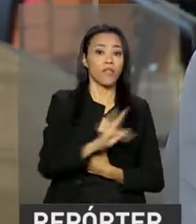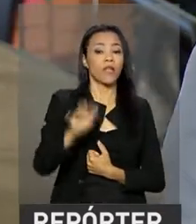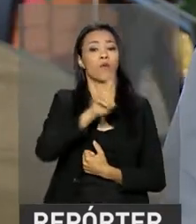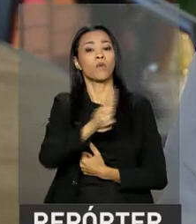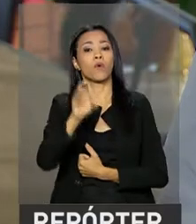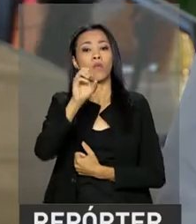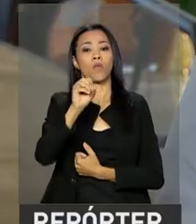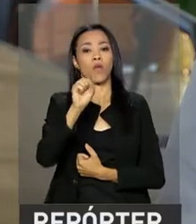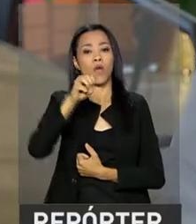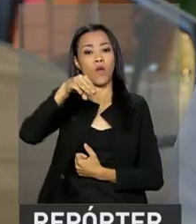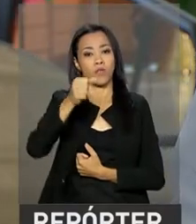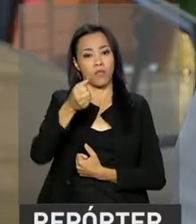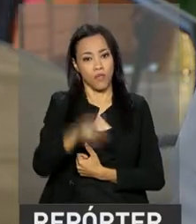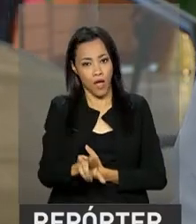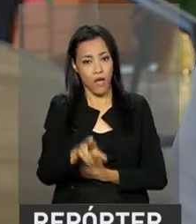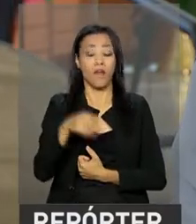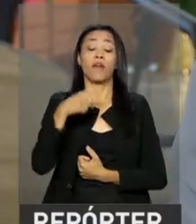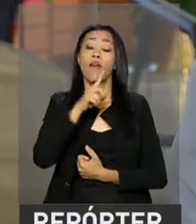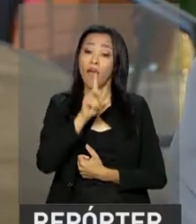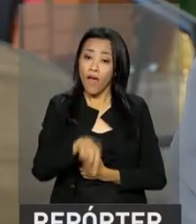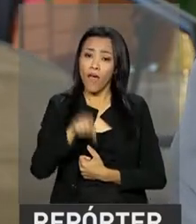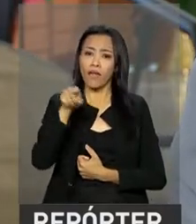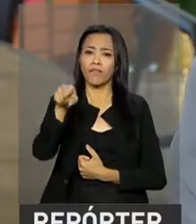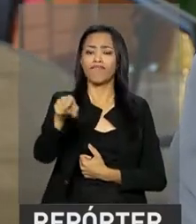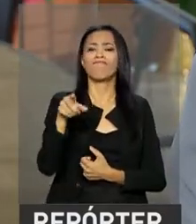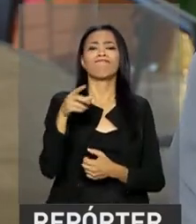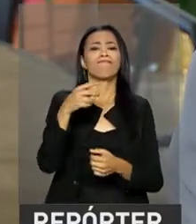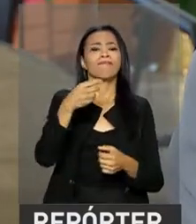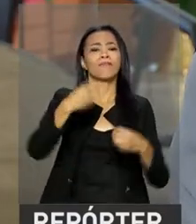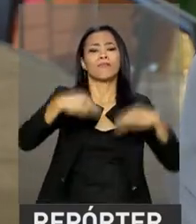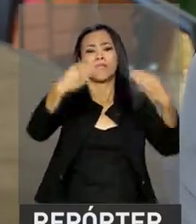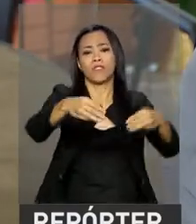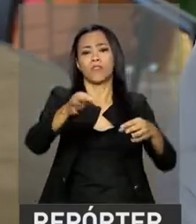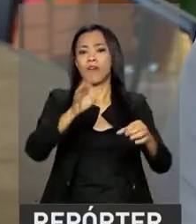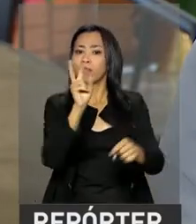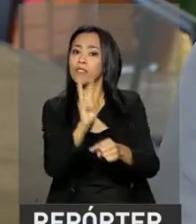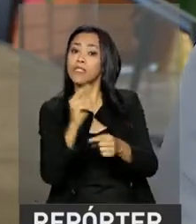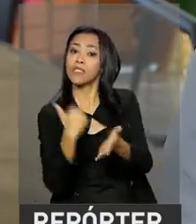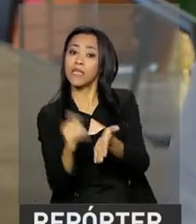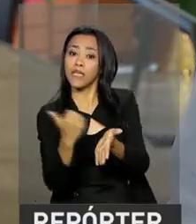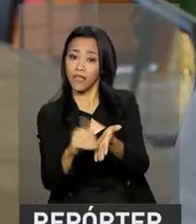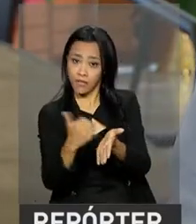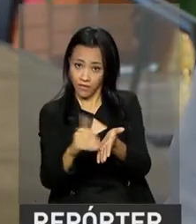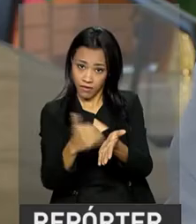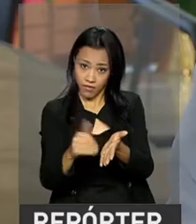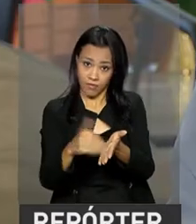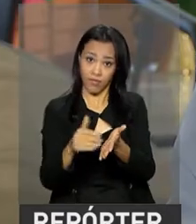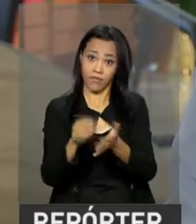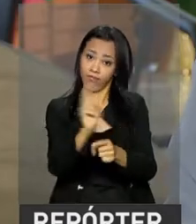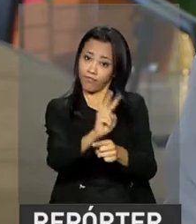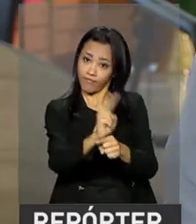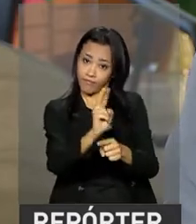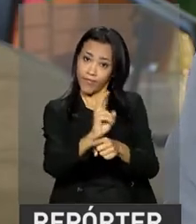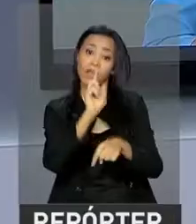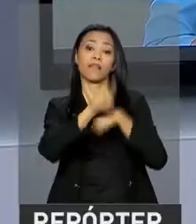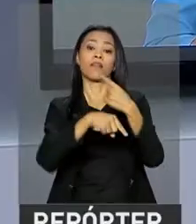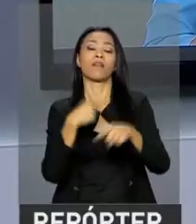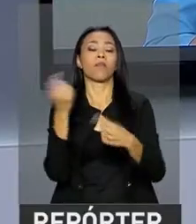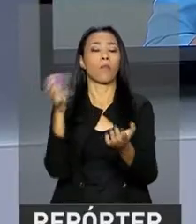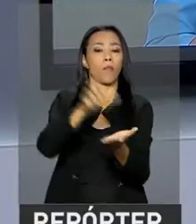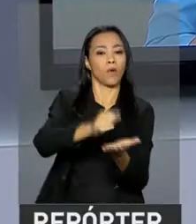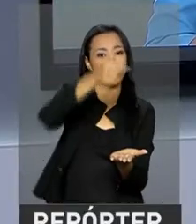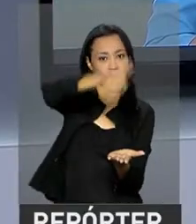antiga passa a ser administrada interinamente pelo secretário-executivo wagner rosário leandro é com você